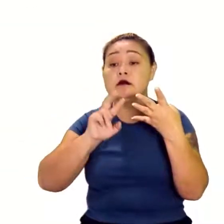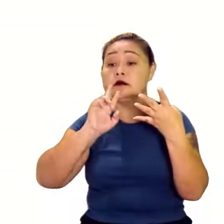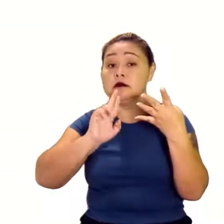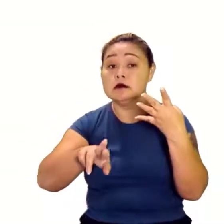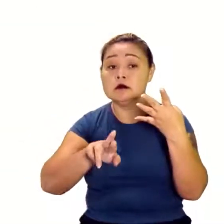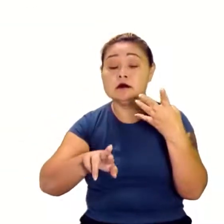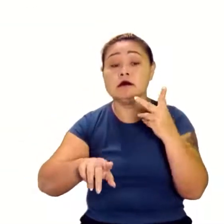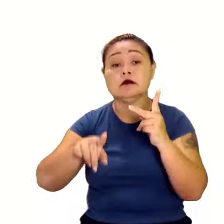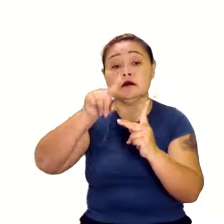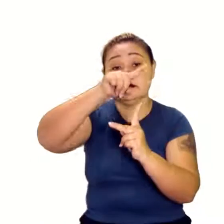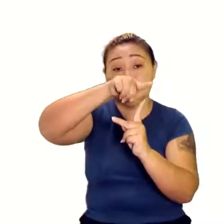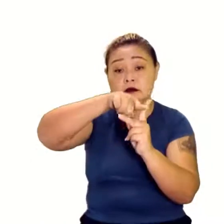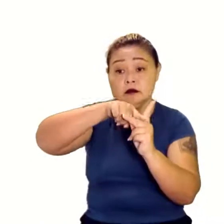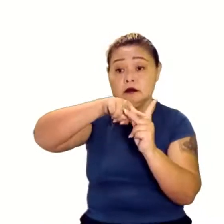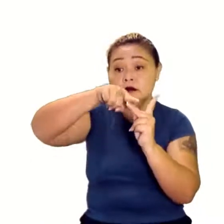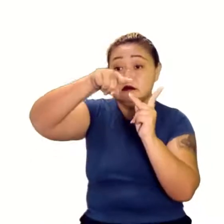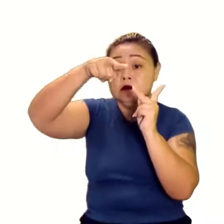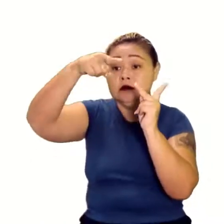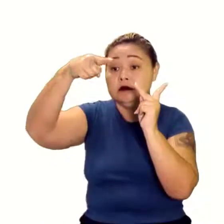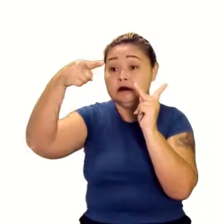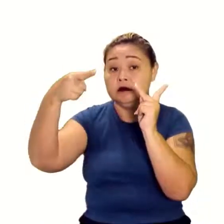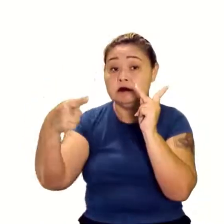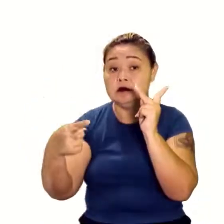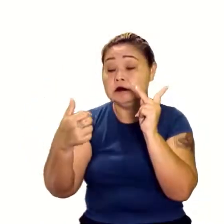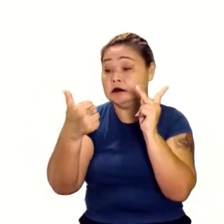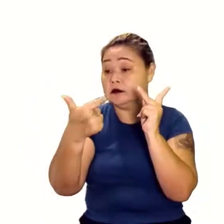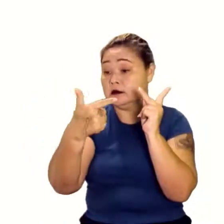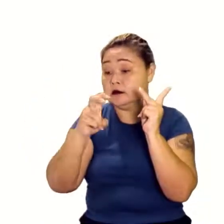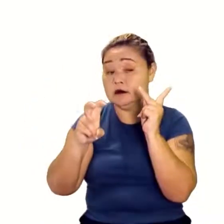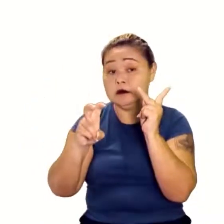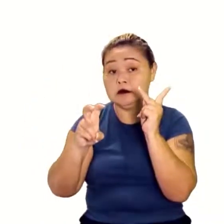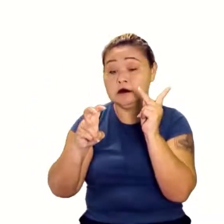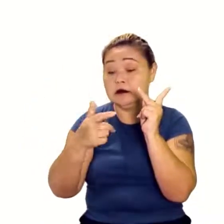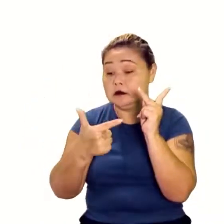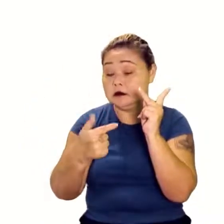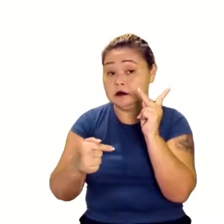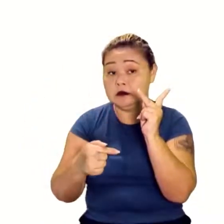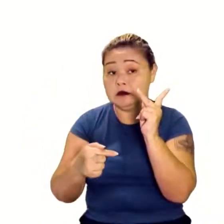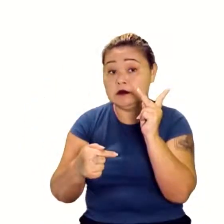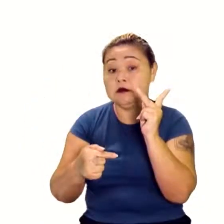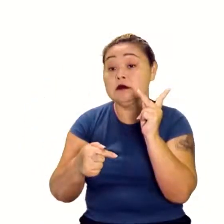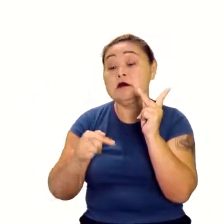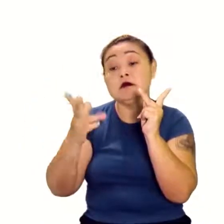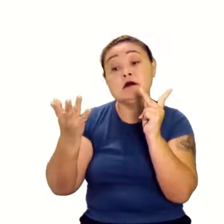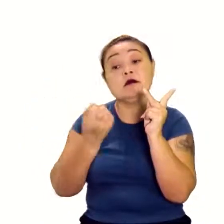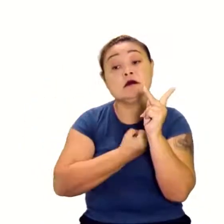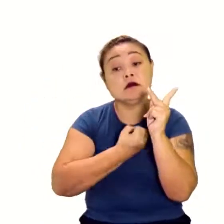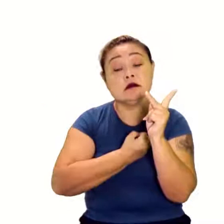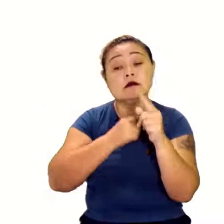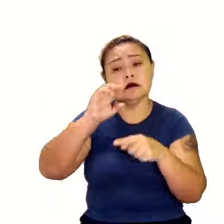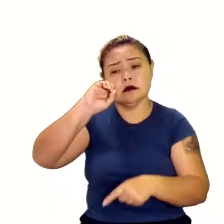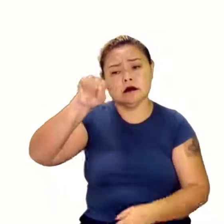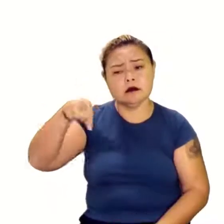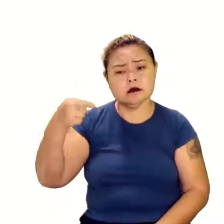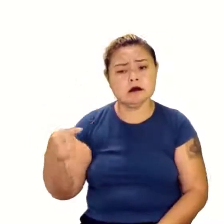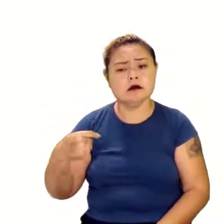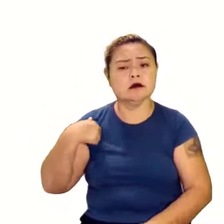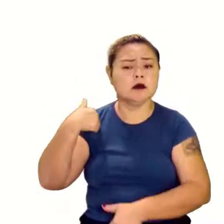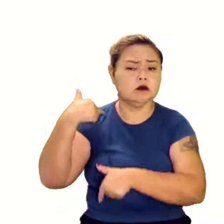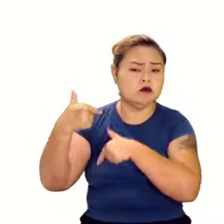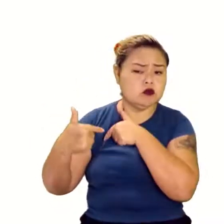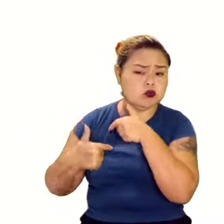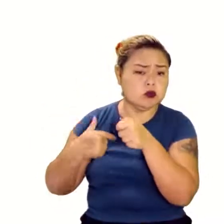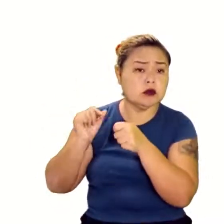radiciação, determine. Olha lá. 125 dividido por 27 vai dar um número decimal. Olha o